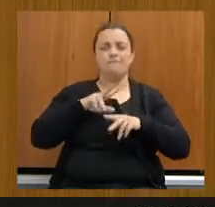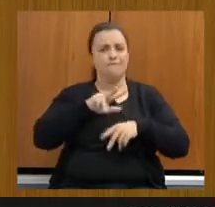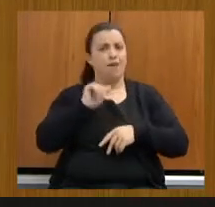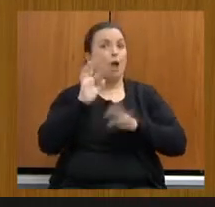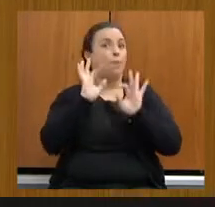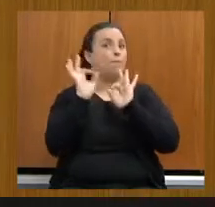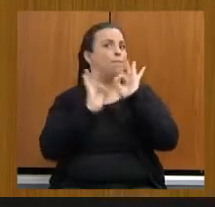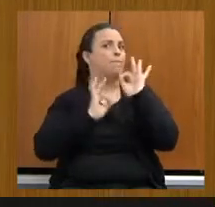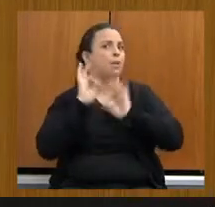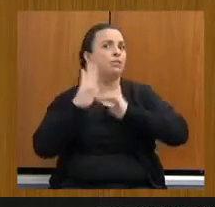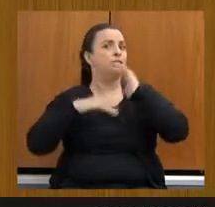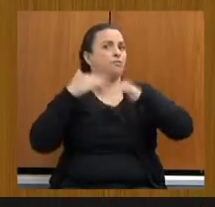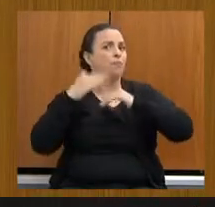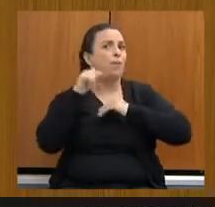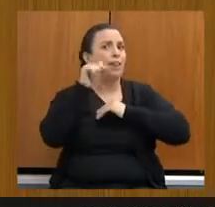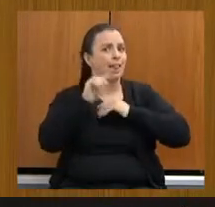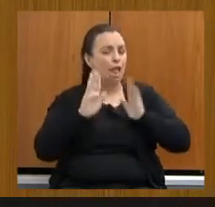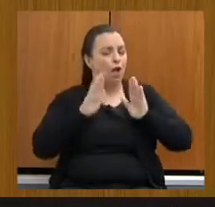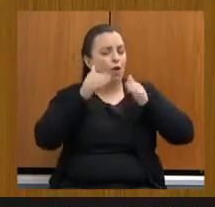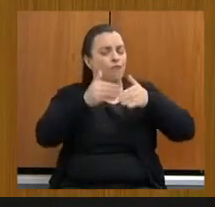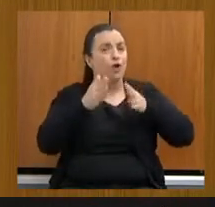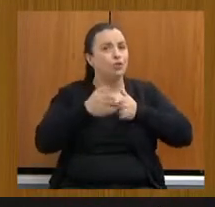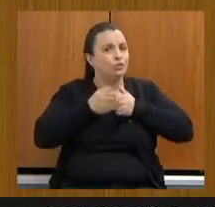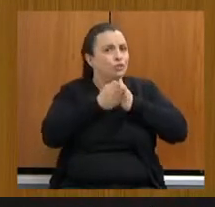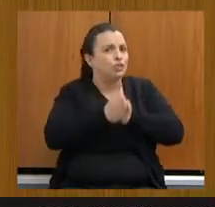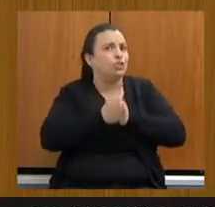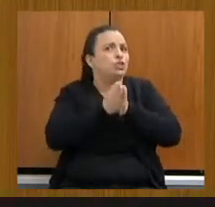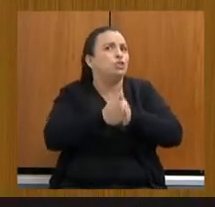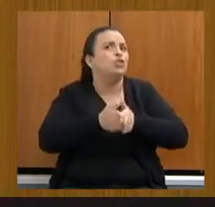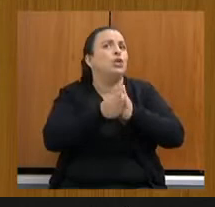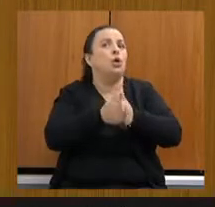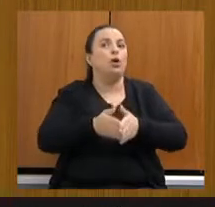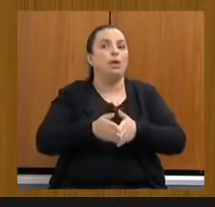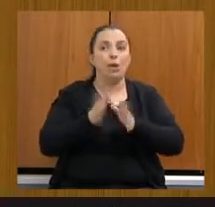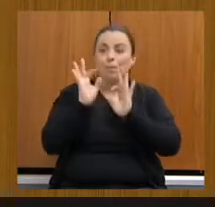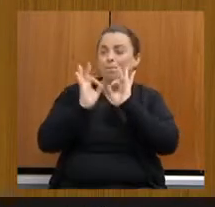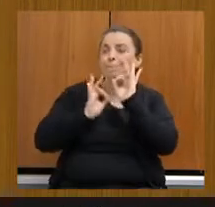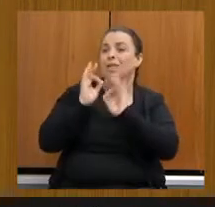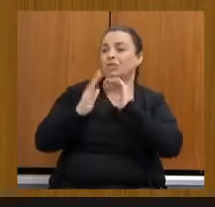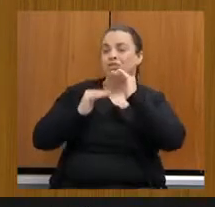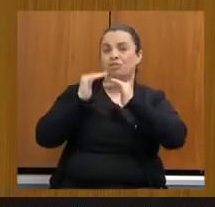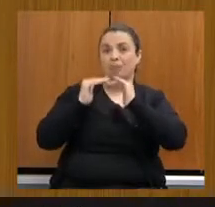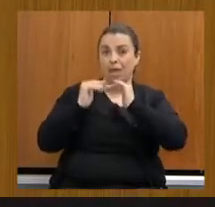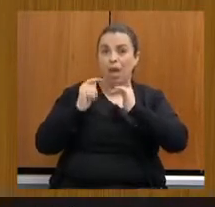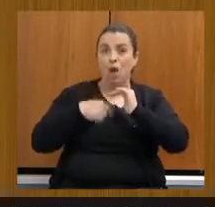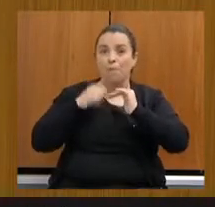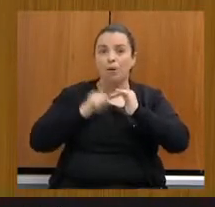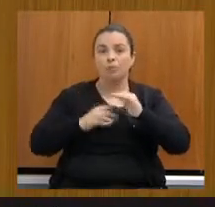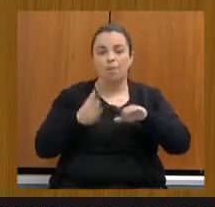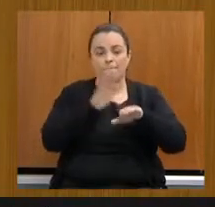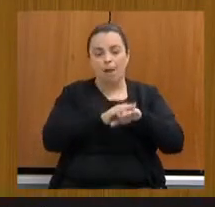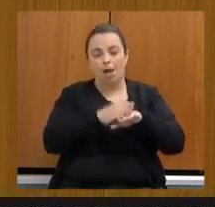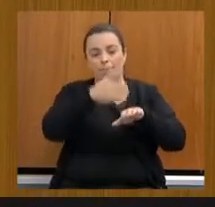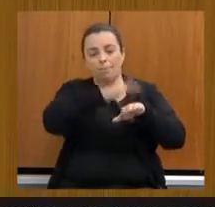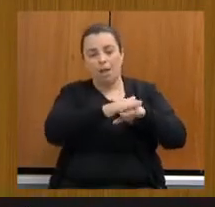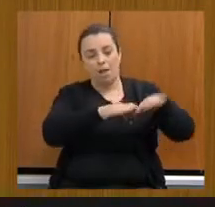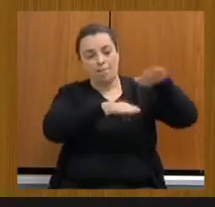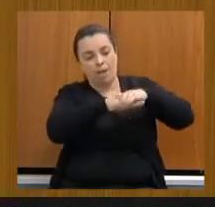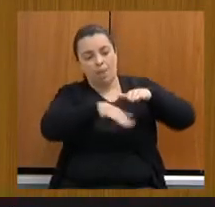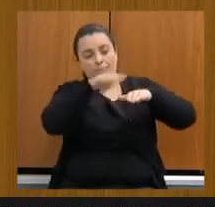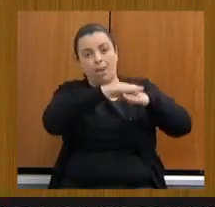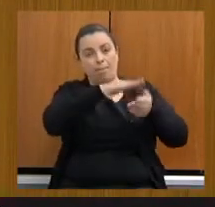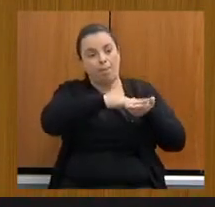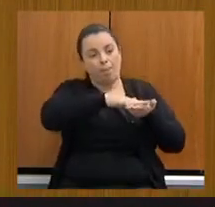plano de desenvolvimento para o Vale do Jequitinhonha um plano de desenvolvimento eu sou capaz de empilhar planos de desenvolvimento que ao longo da história